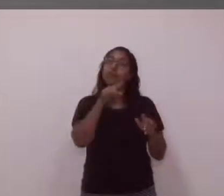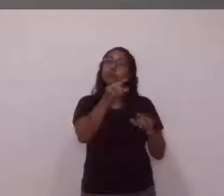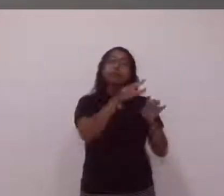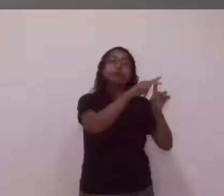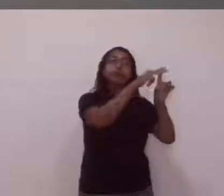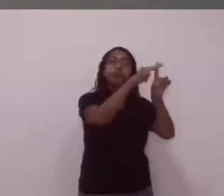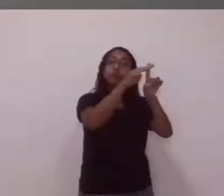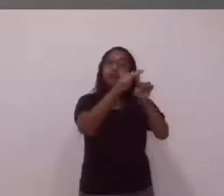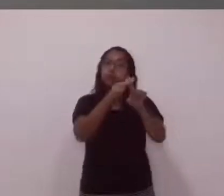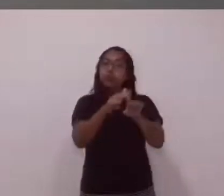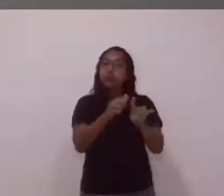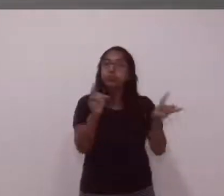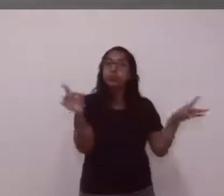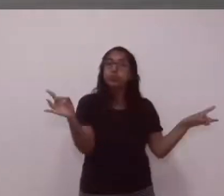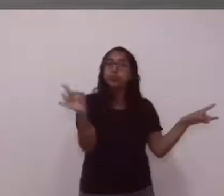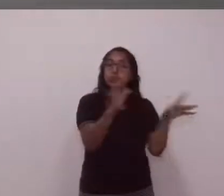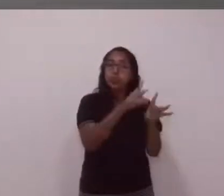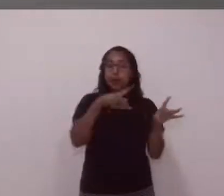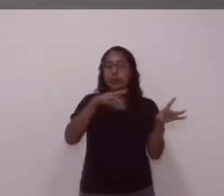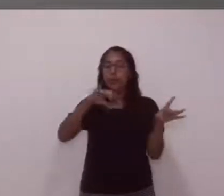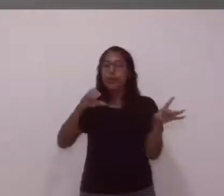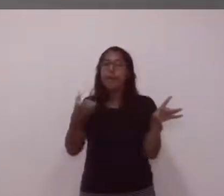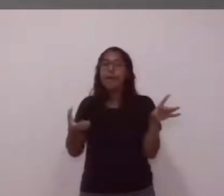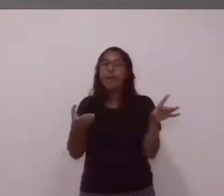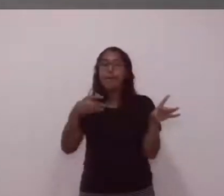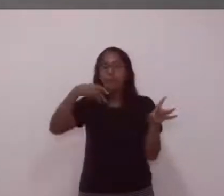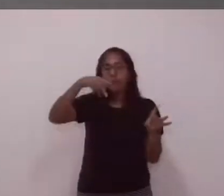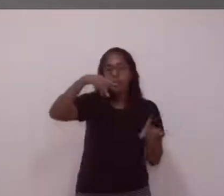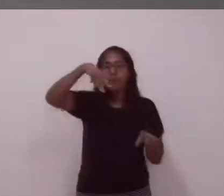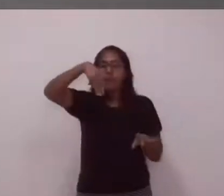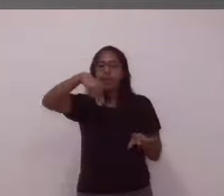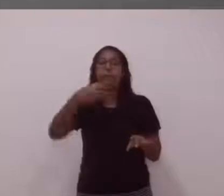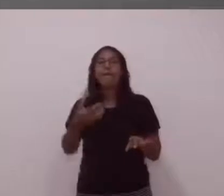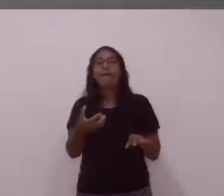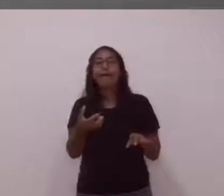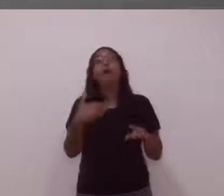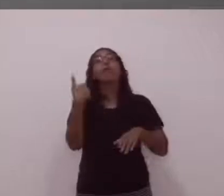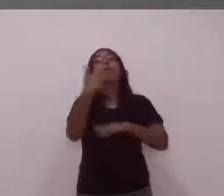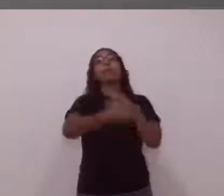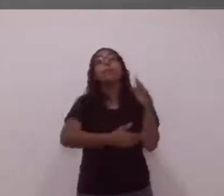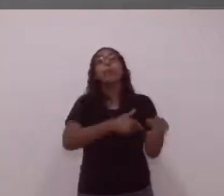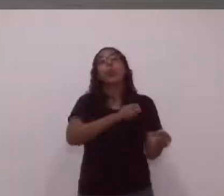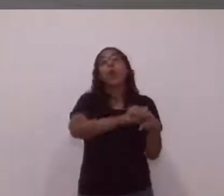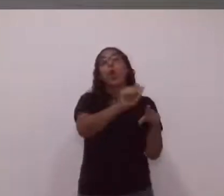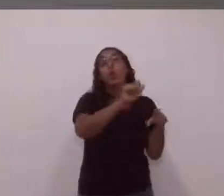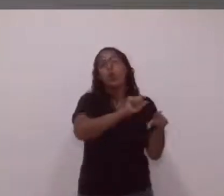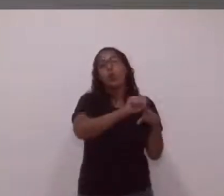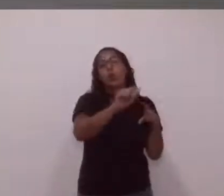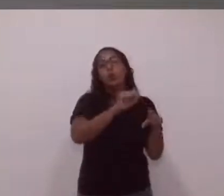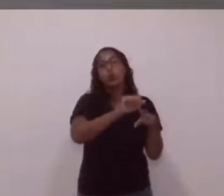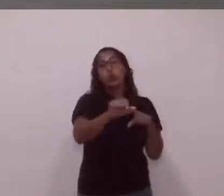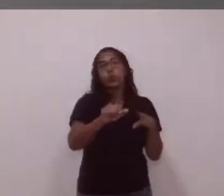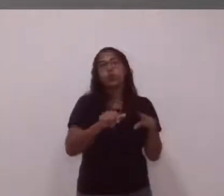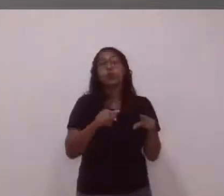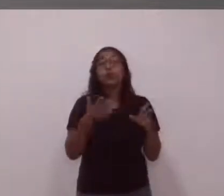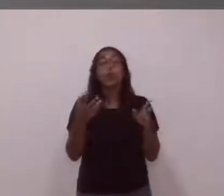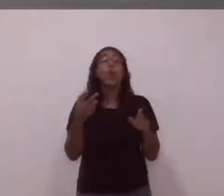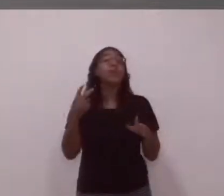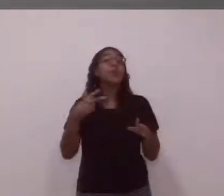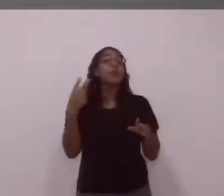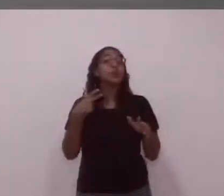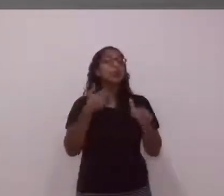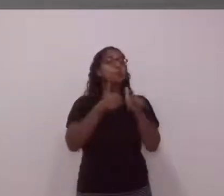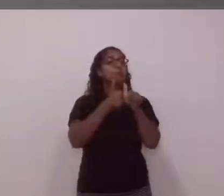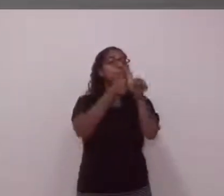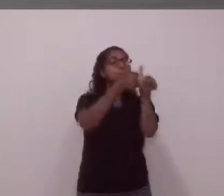prédio reformado da maneira que a polícia quer vamos passar a pagar aluguel esse era o meu papel como vereador estar lá acompanhando para depois se eu não estiver nessa casa